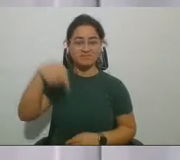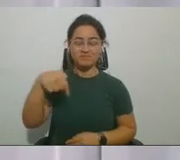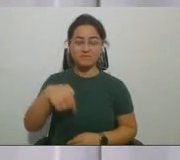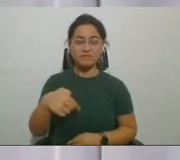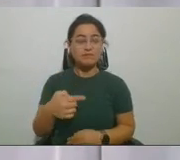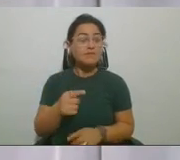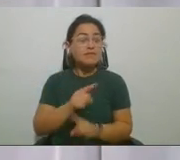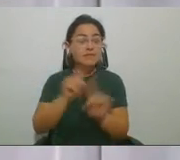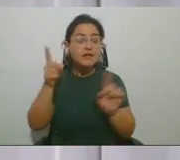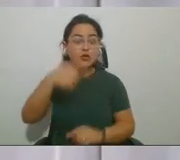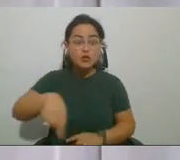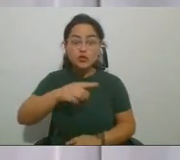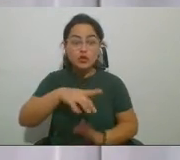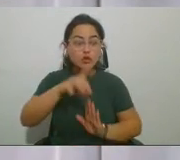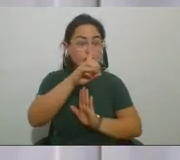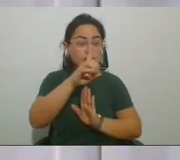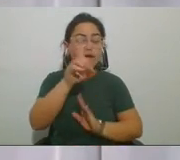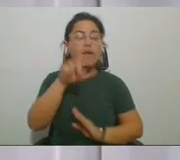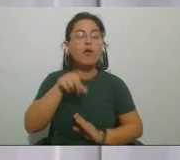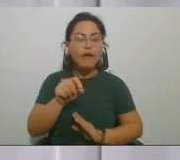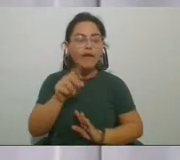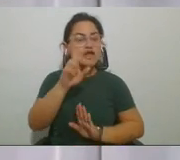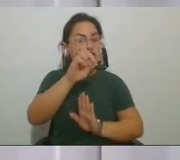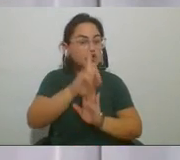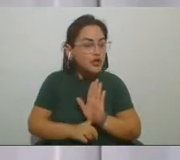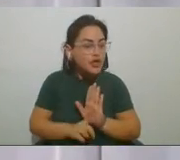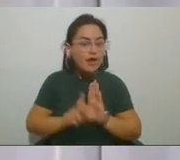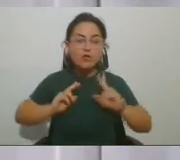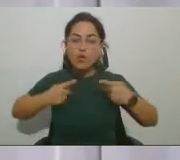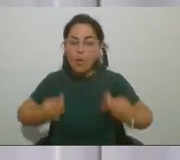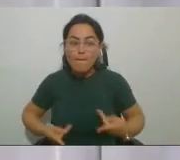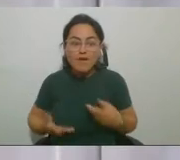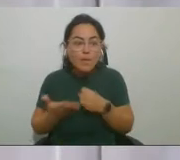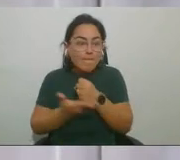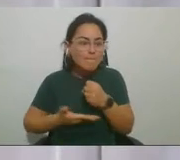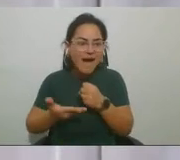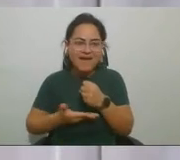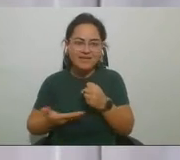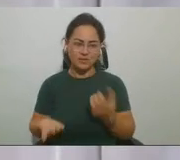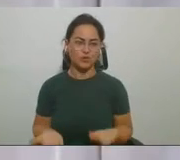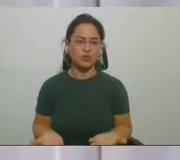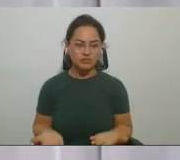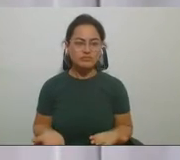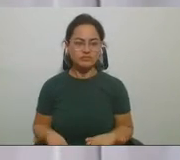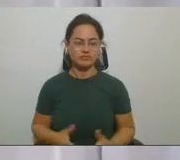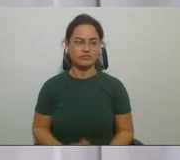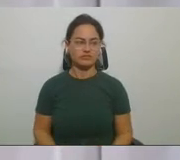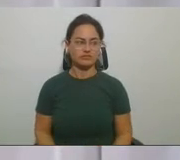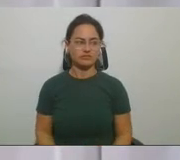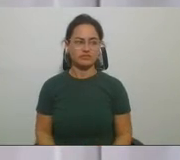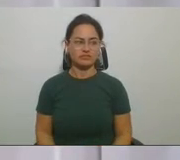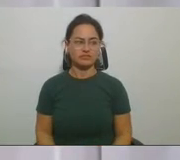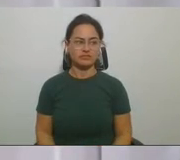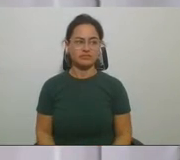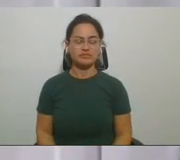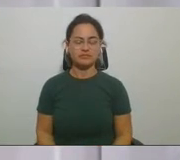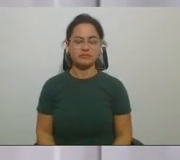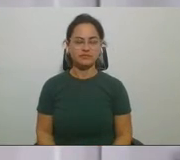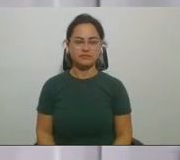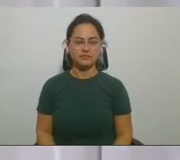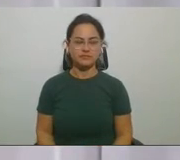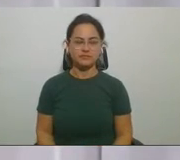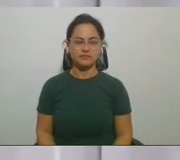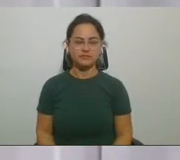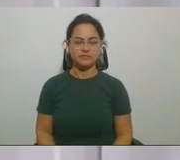humano básico, direito humano fundamental. A última questão,